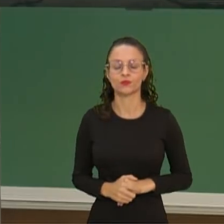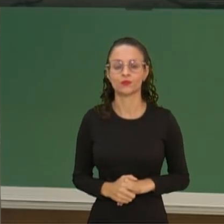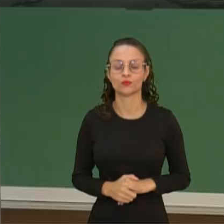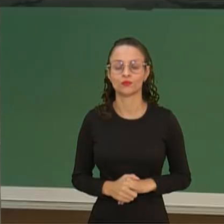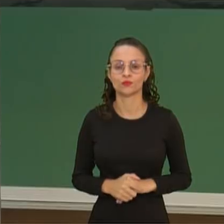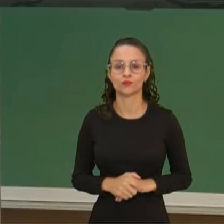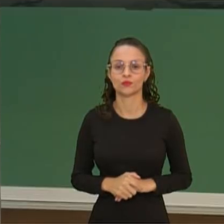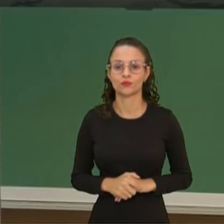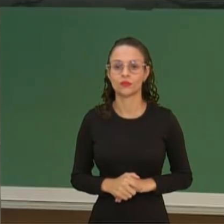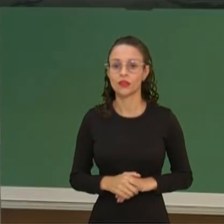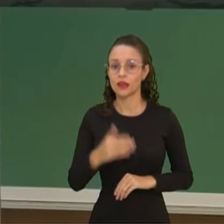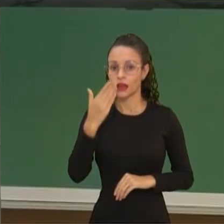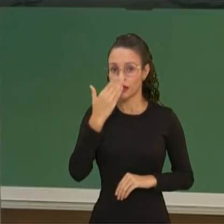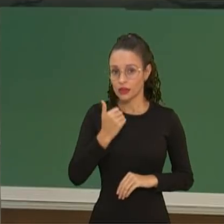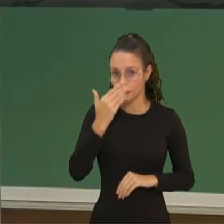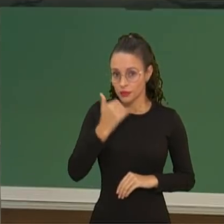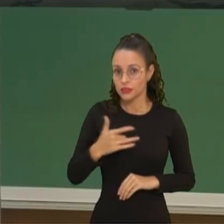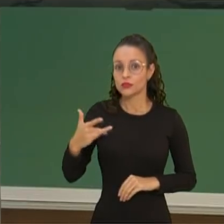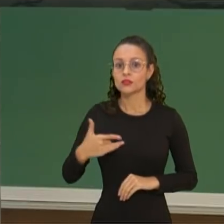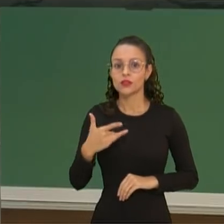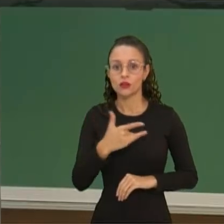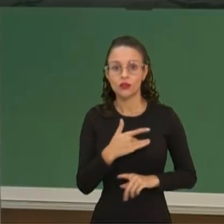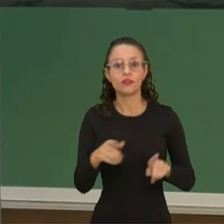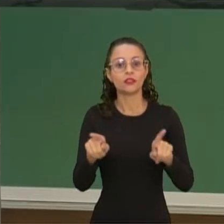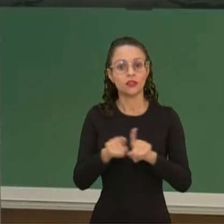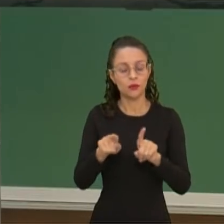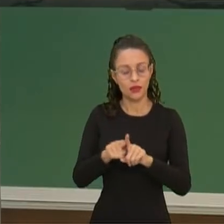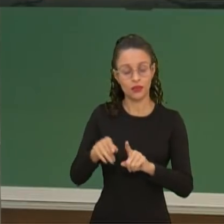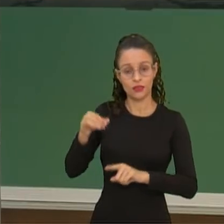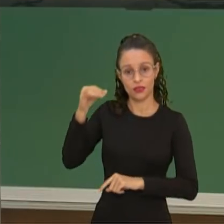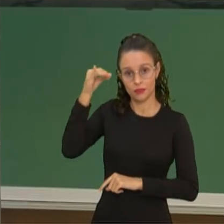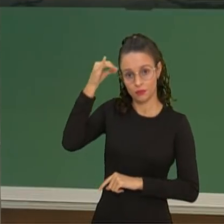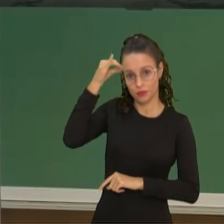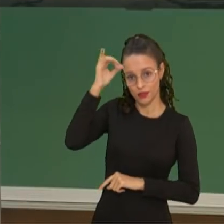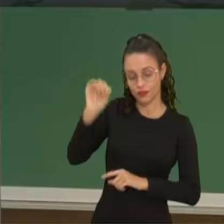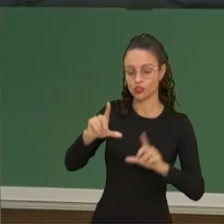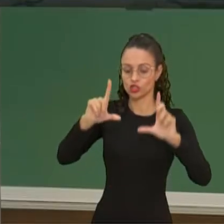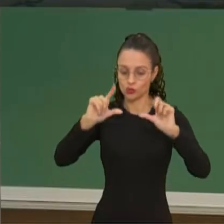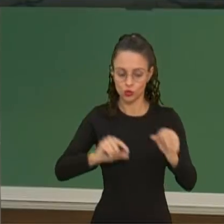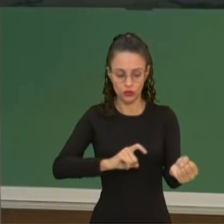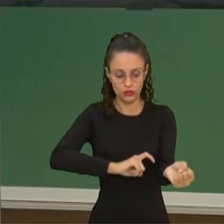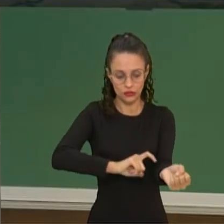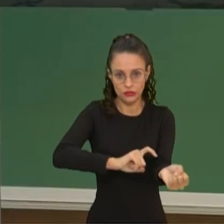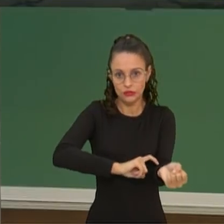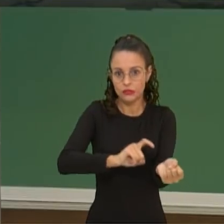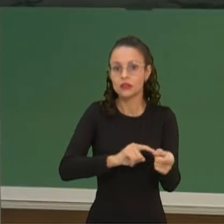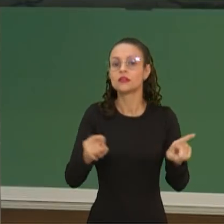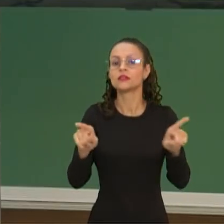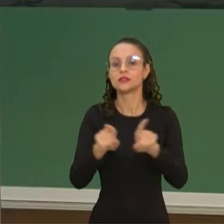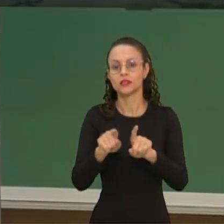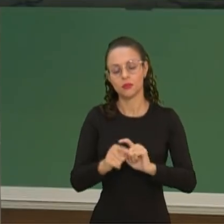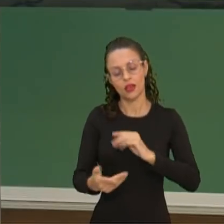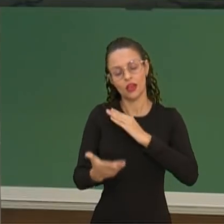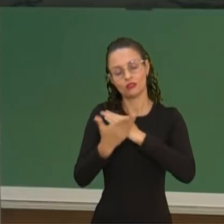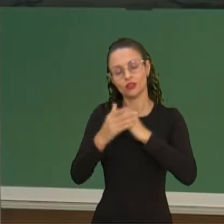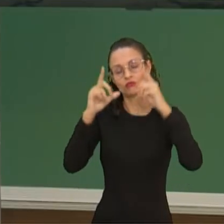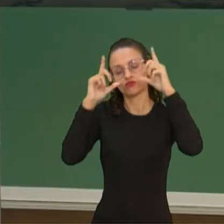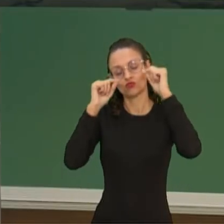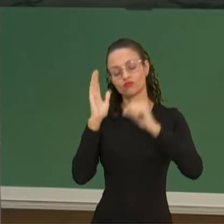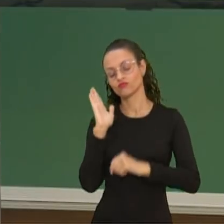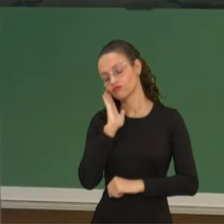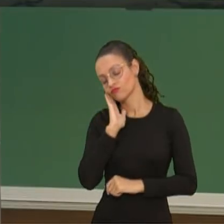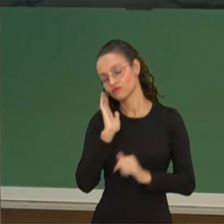A questão da alimentação saudável também vai prevenir e diminuir o estresse, tá? E ajudar também no sono e